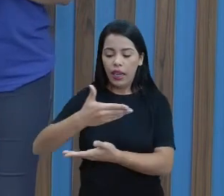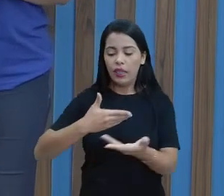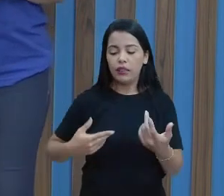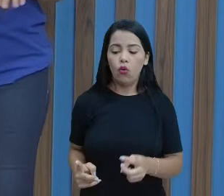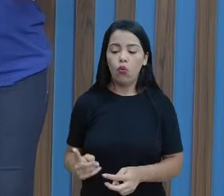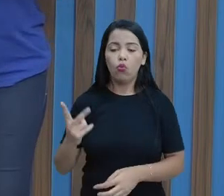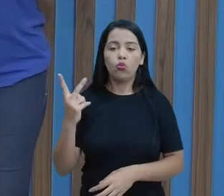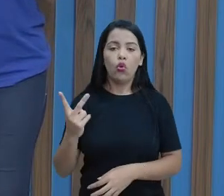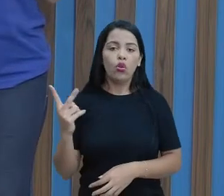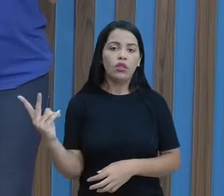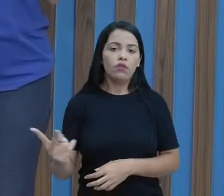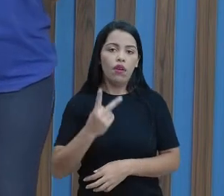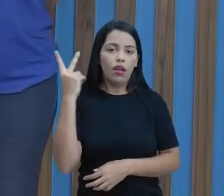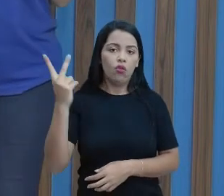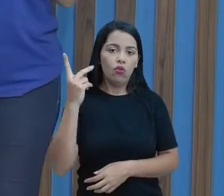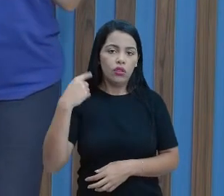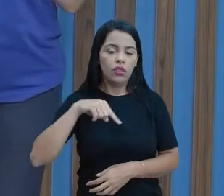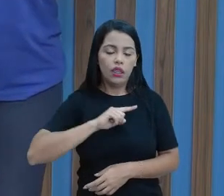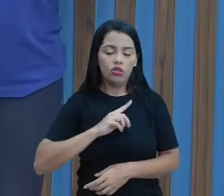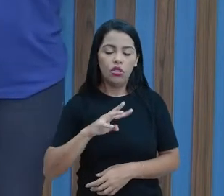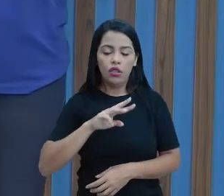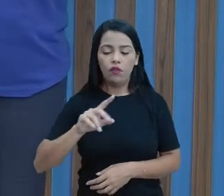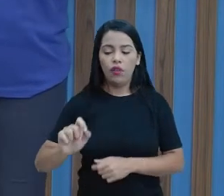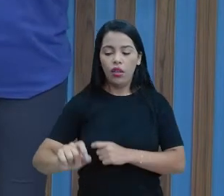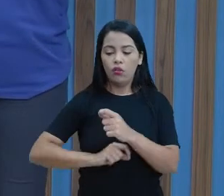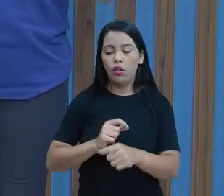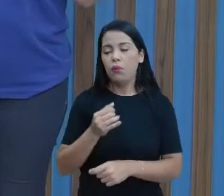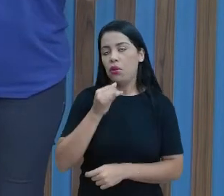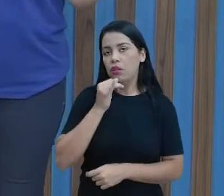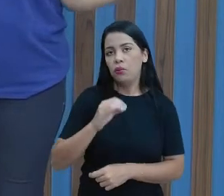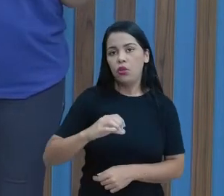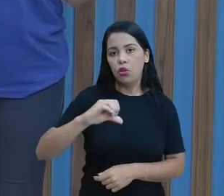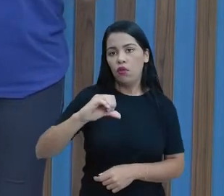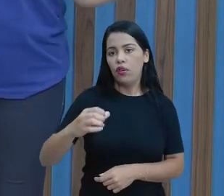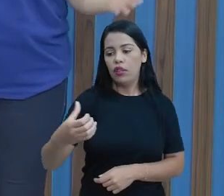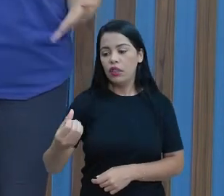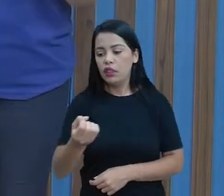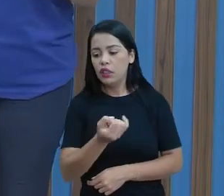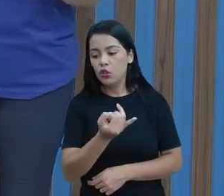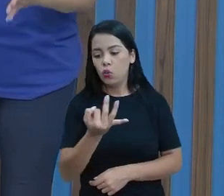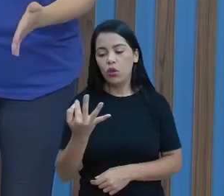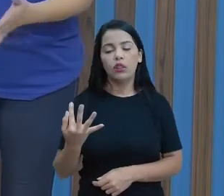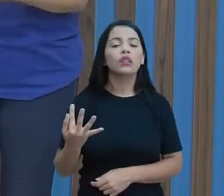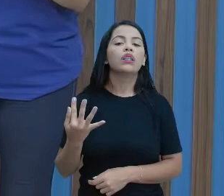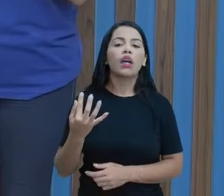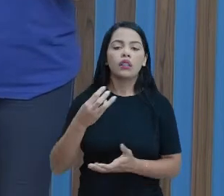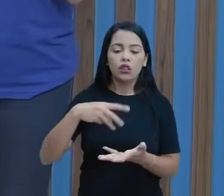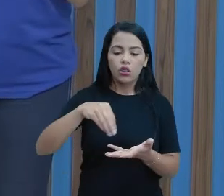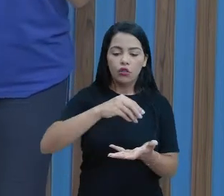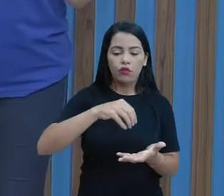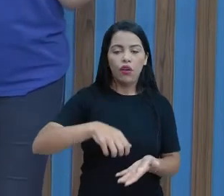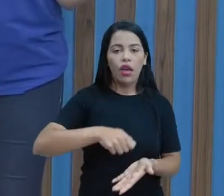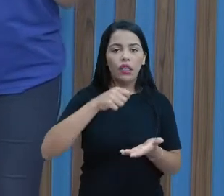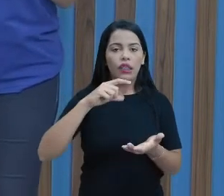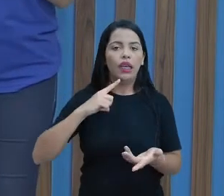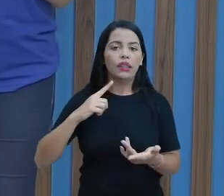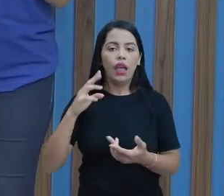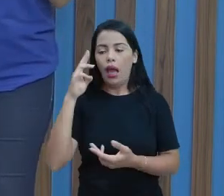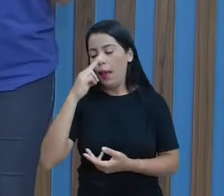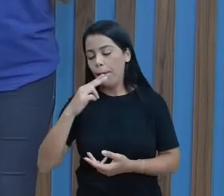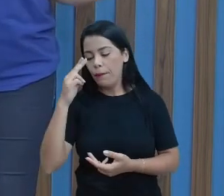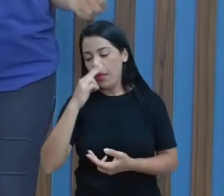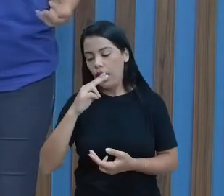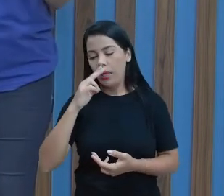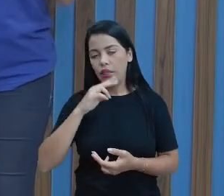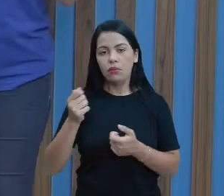querendo descobrir para, sei lá, 96 quantidades de farinhas, aquela mesma resolução ali, aquela